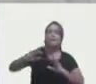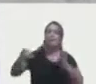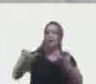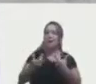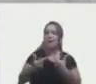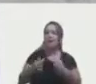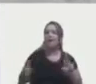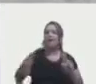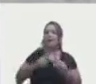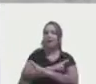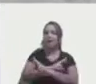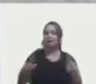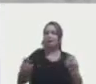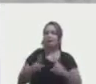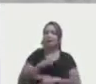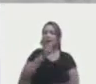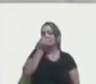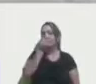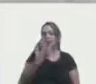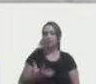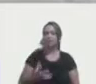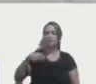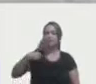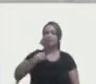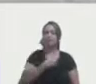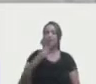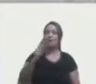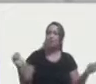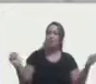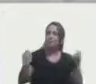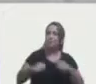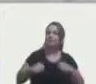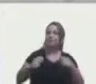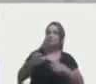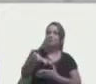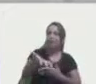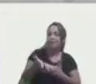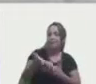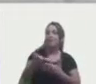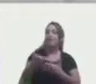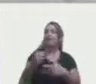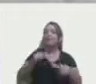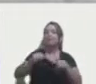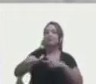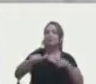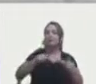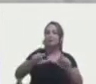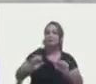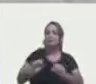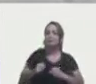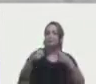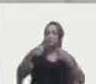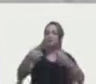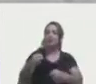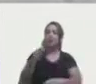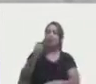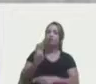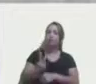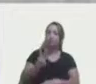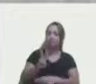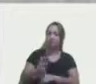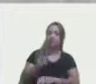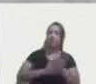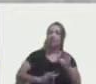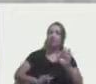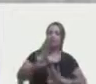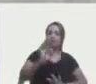custo e benefício de nós implementarmos um trabalho proativo preventivo planejado